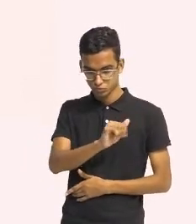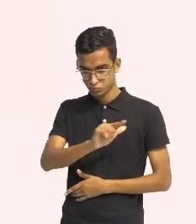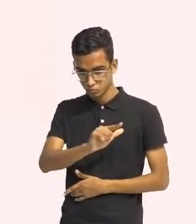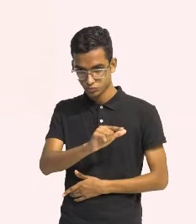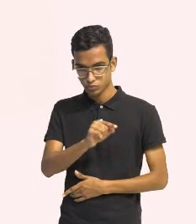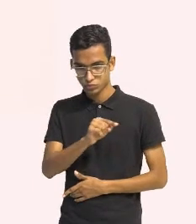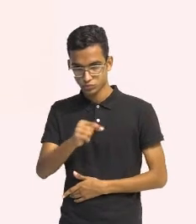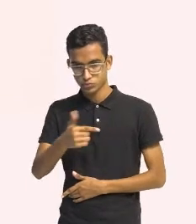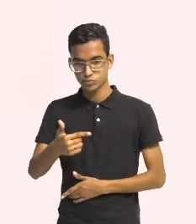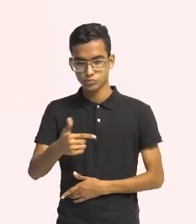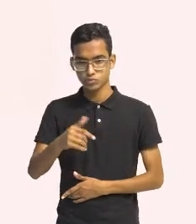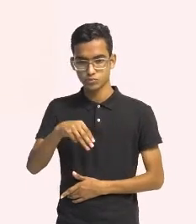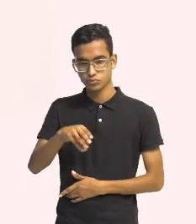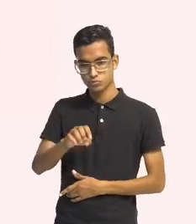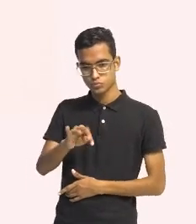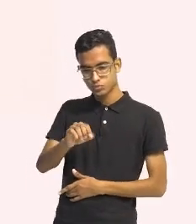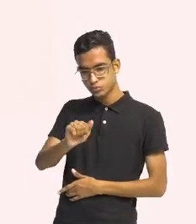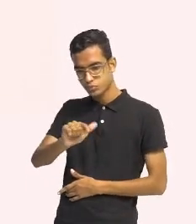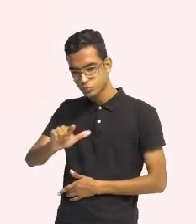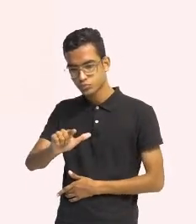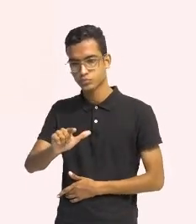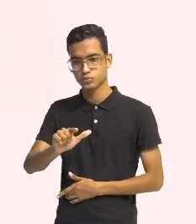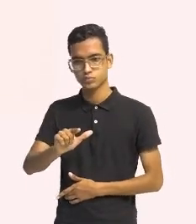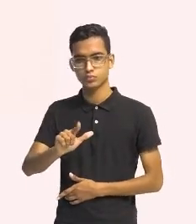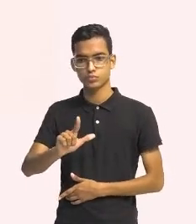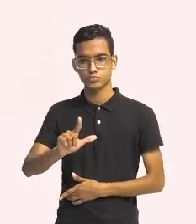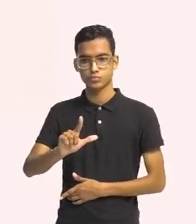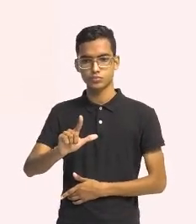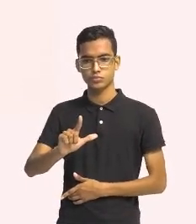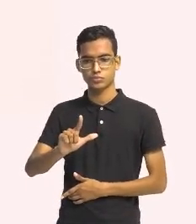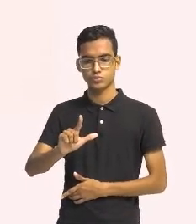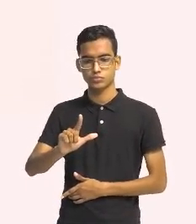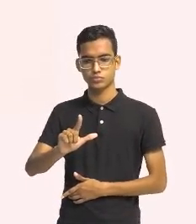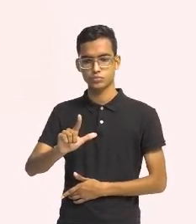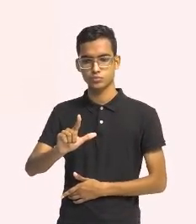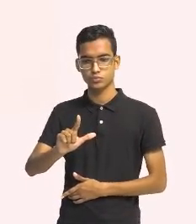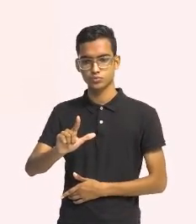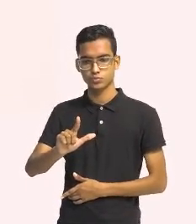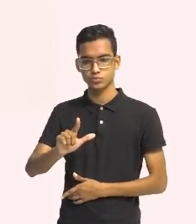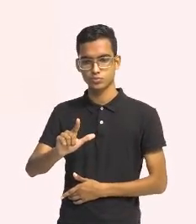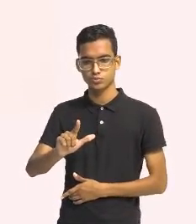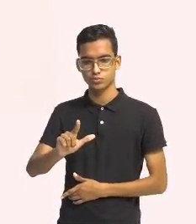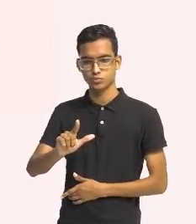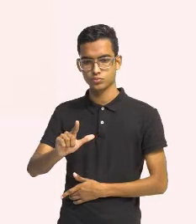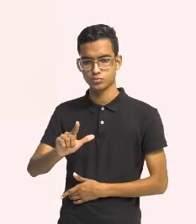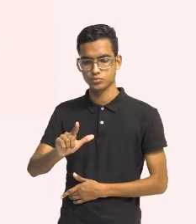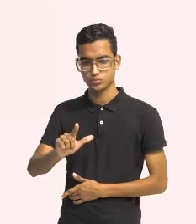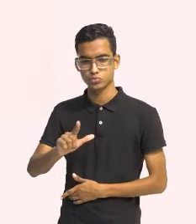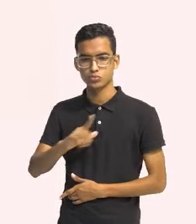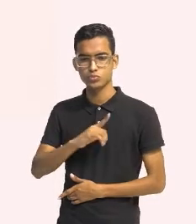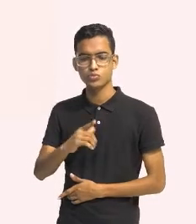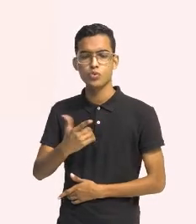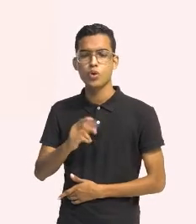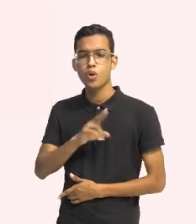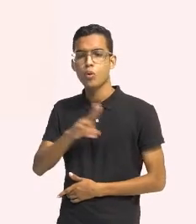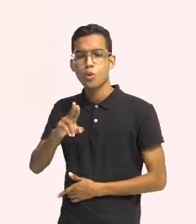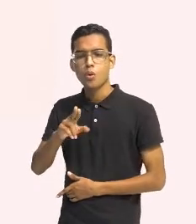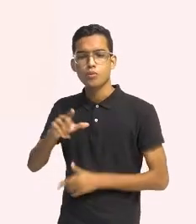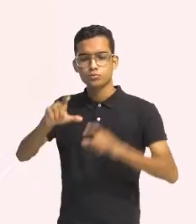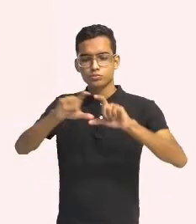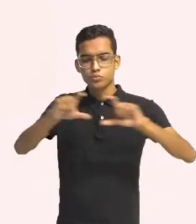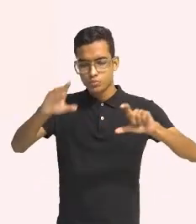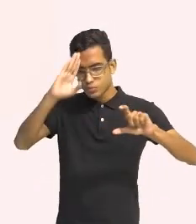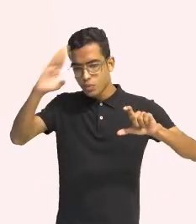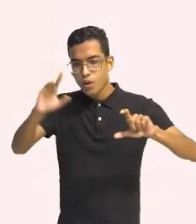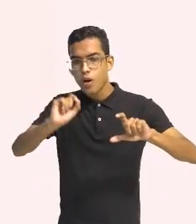2-metil. E o nome da cadeia principal? 5 carbonos, pente. Somente